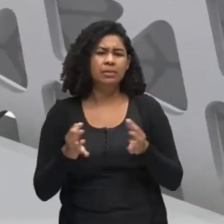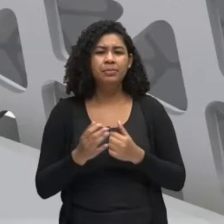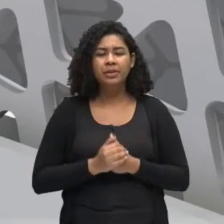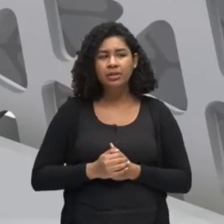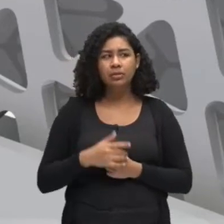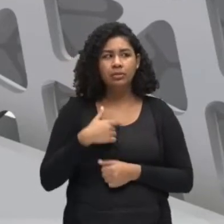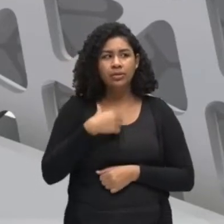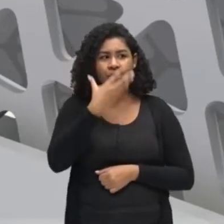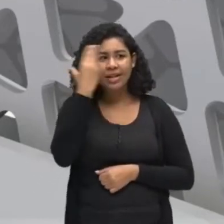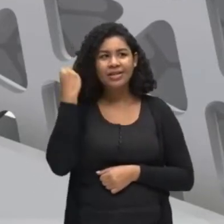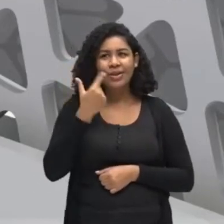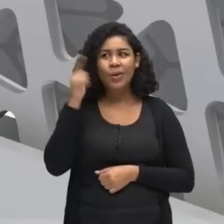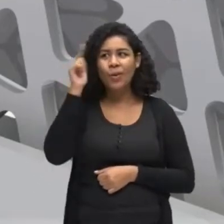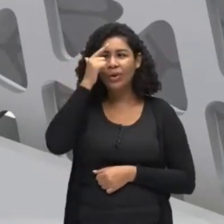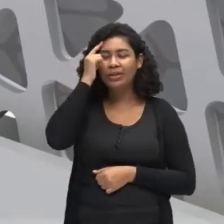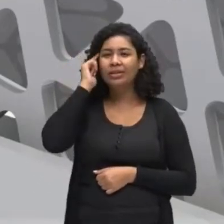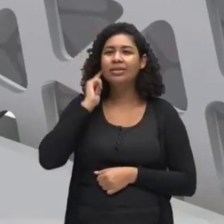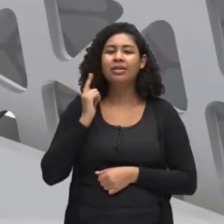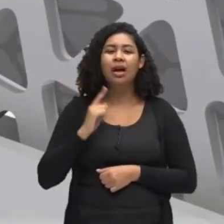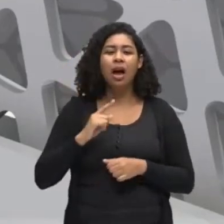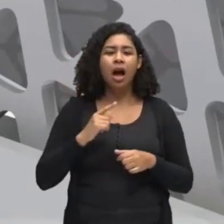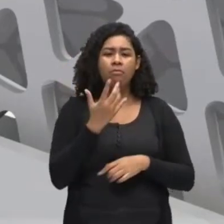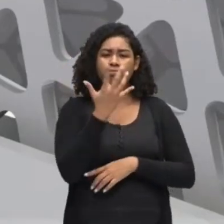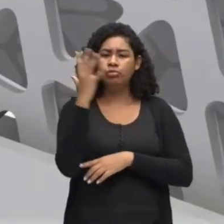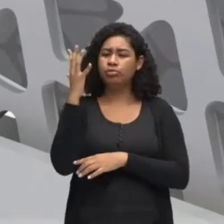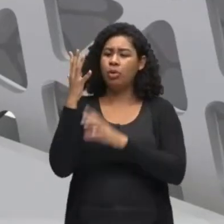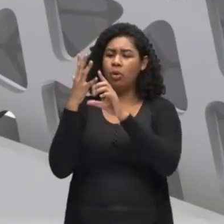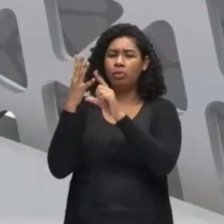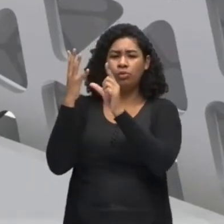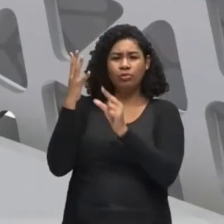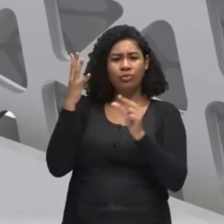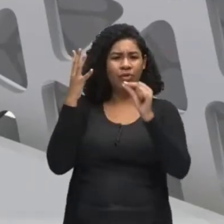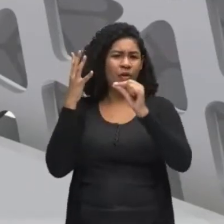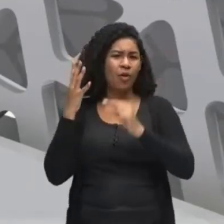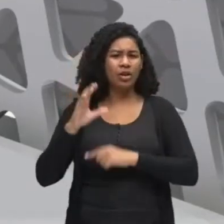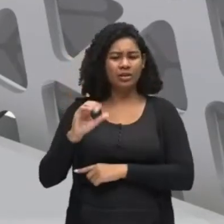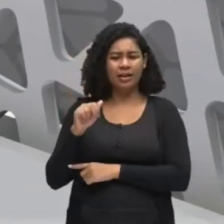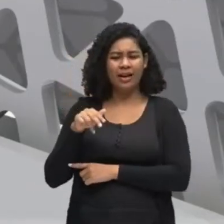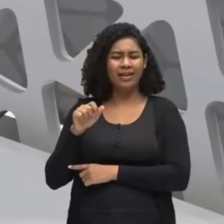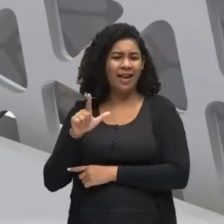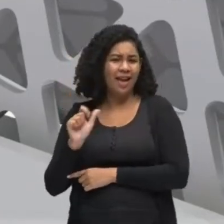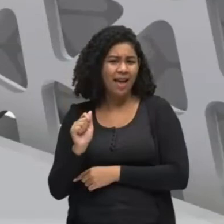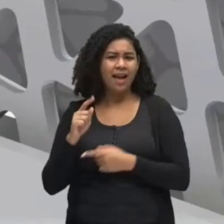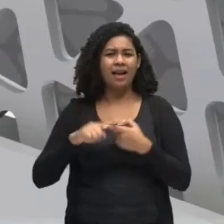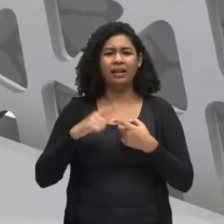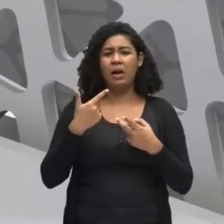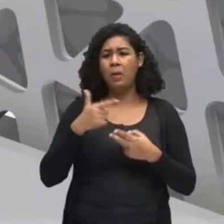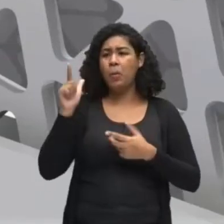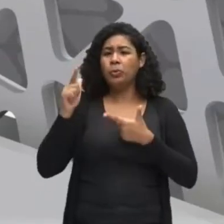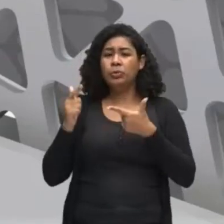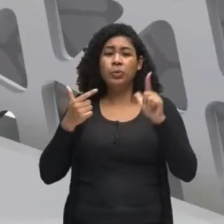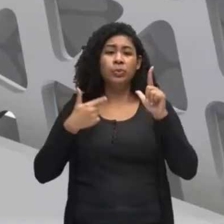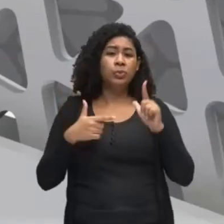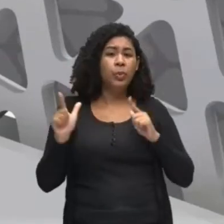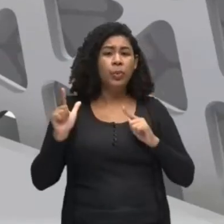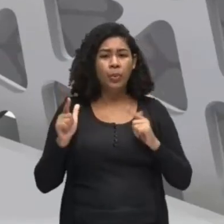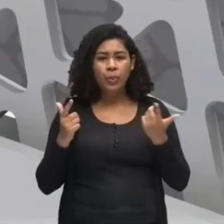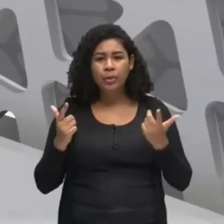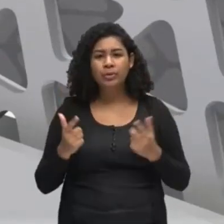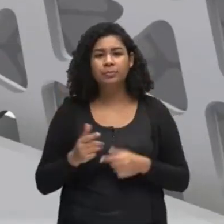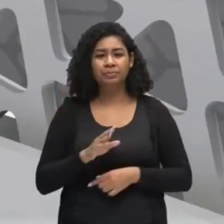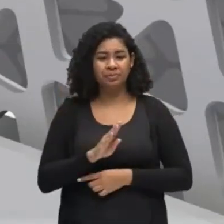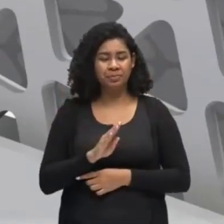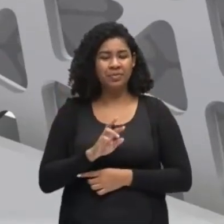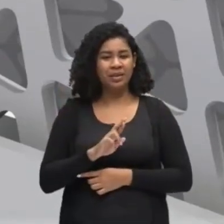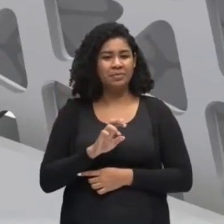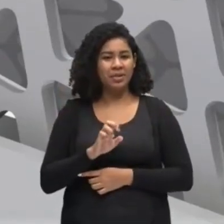sertão. Uma folha de canela, esqueci mesmo, gente. Baunilha, olha aí. Breu branco.